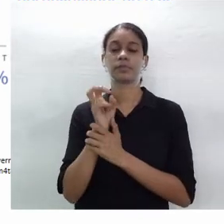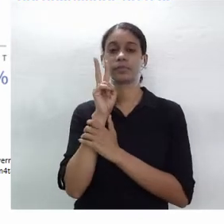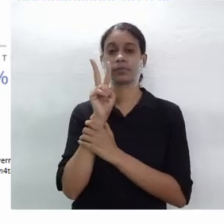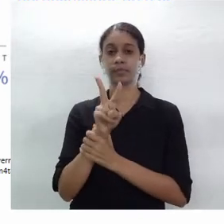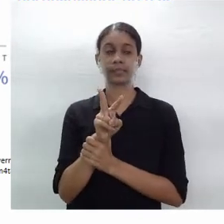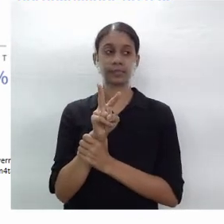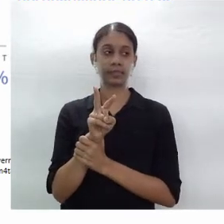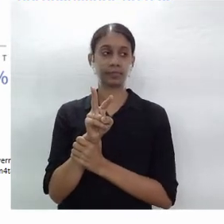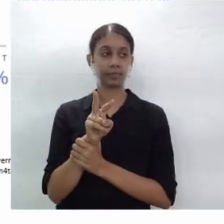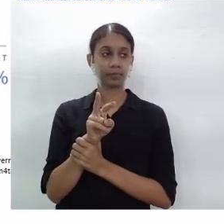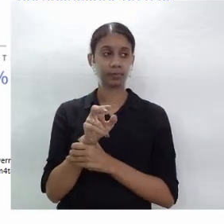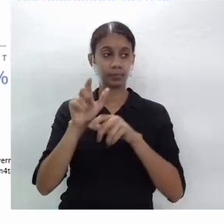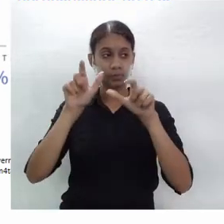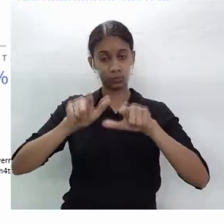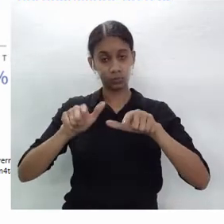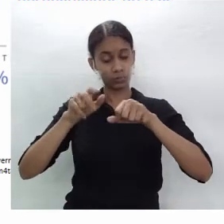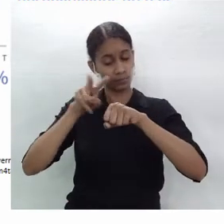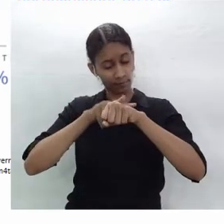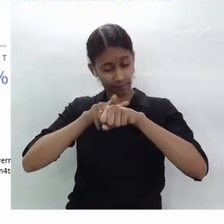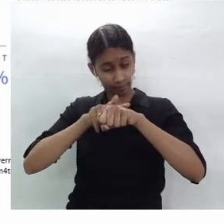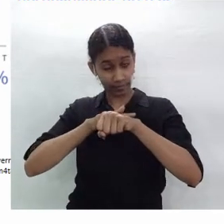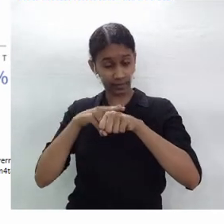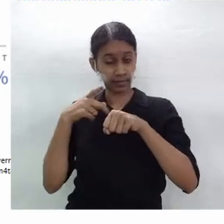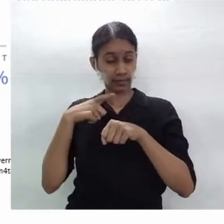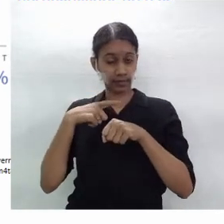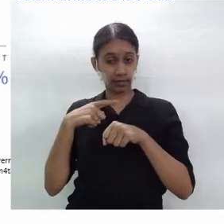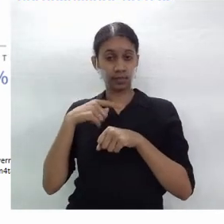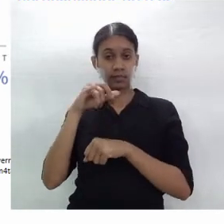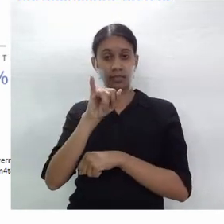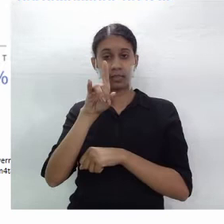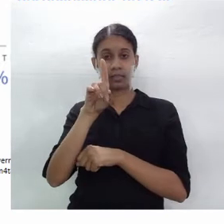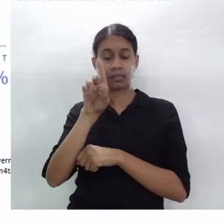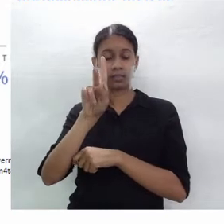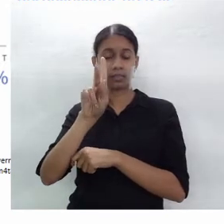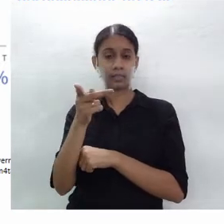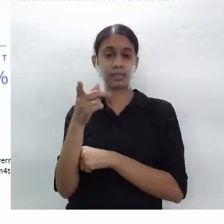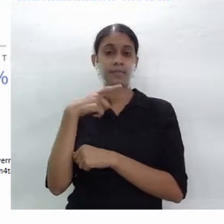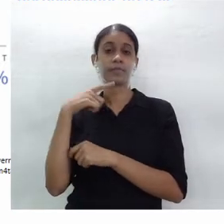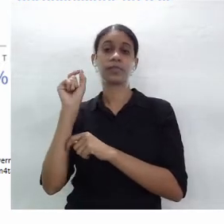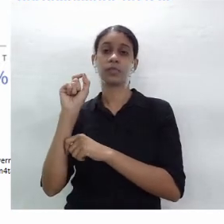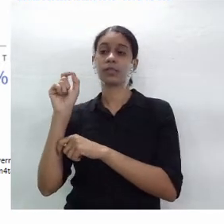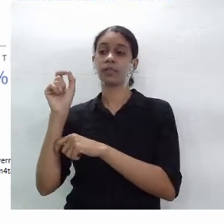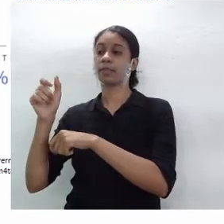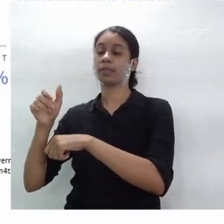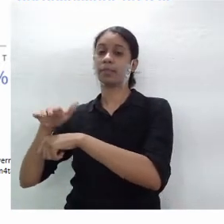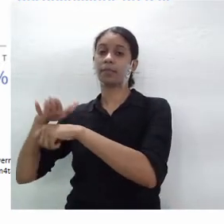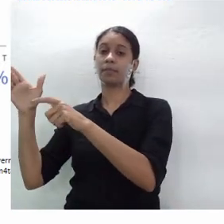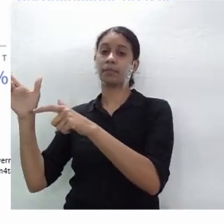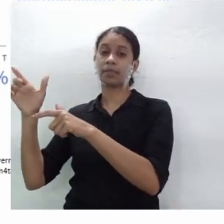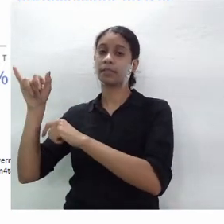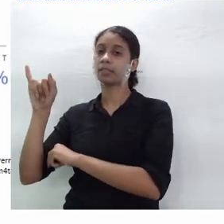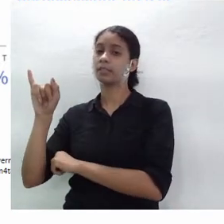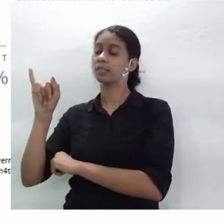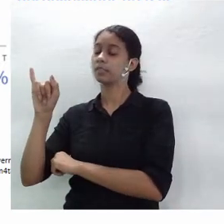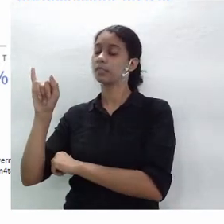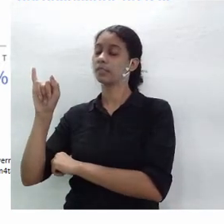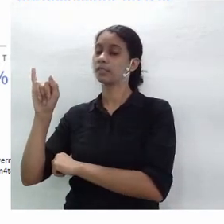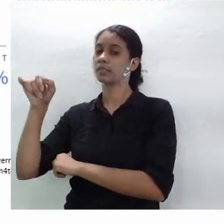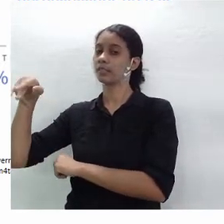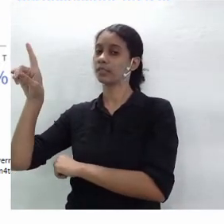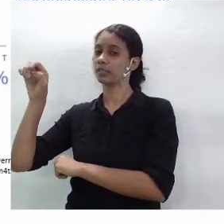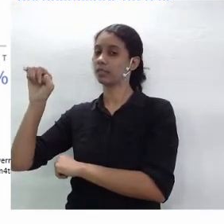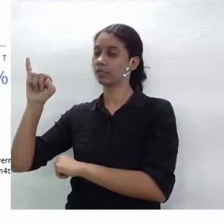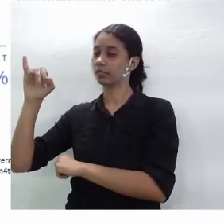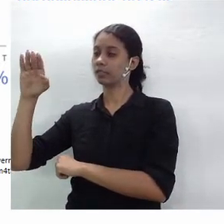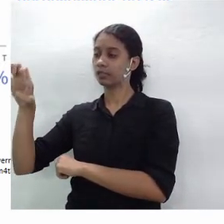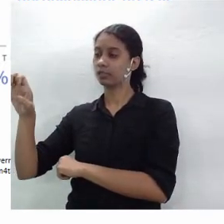nas regiões mais verdes, onde tem o maior IDH, tem o maior índice de Gini. E nas regiões mais pobres, que ali está no